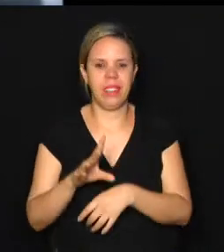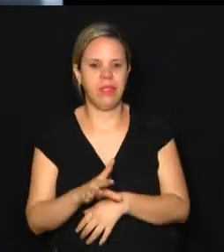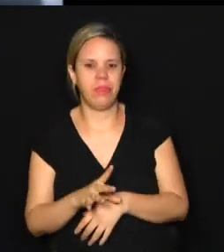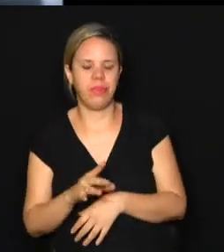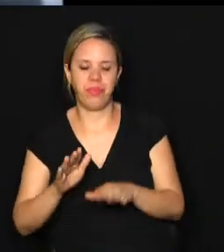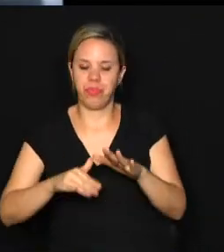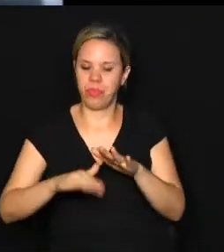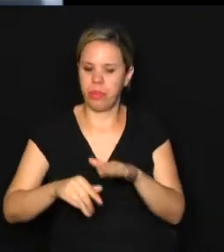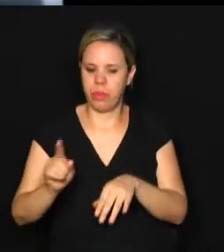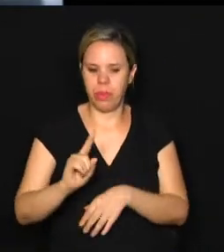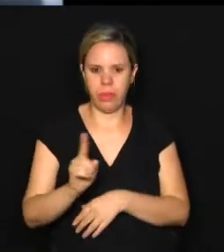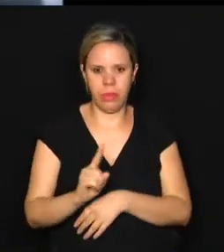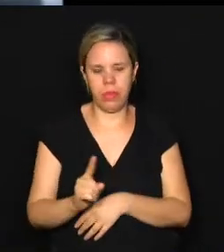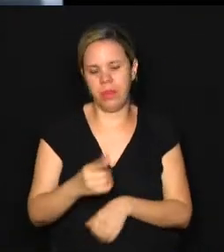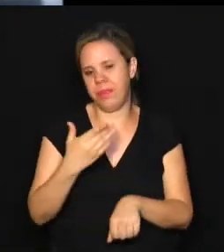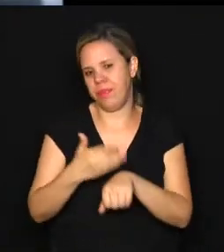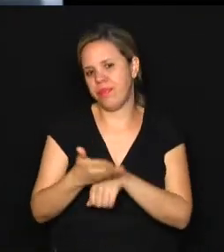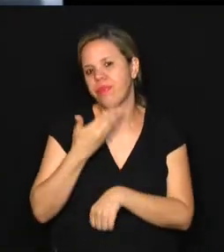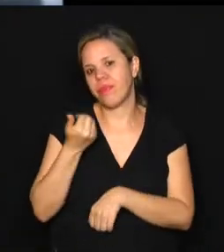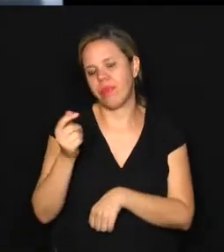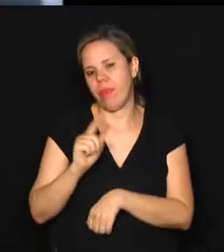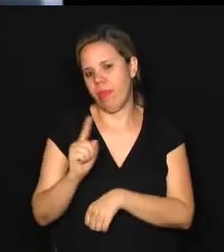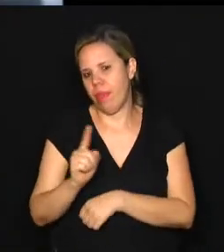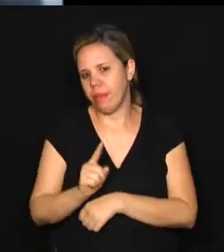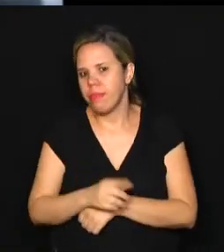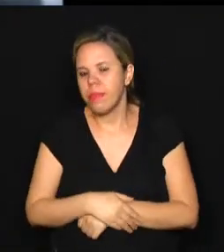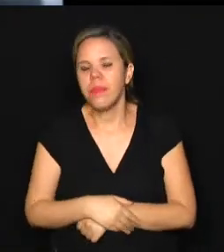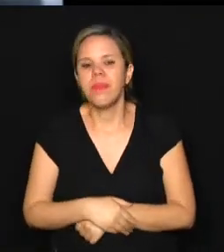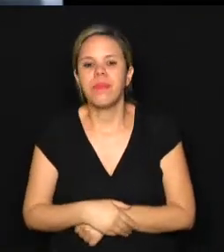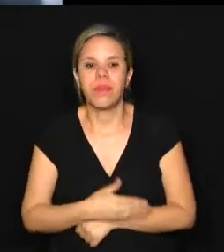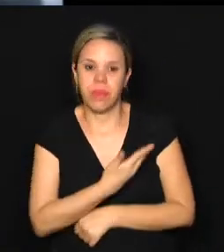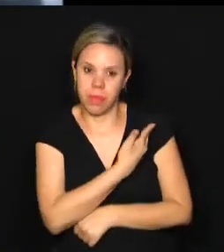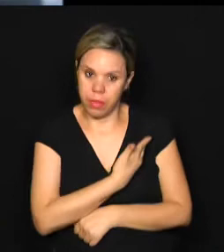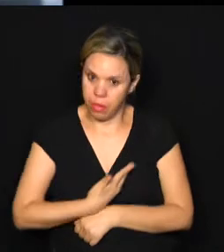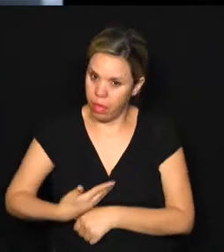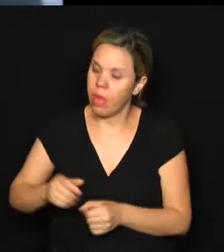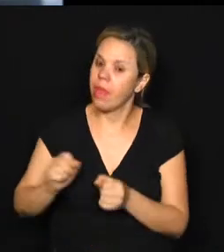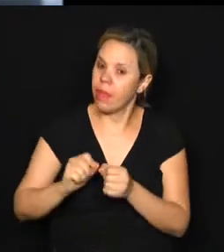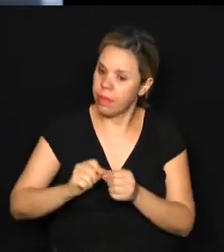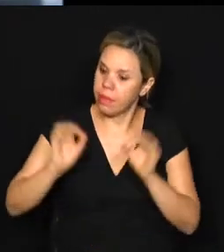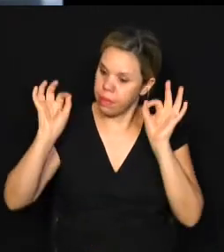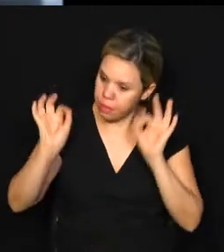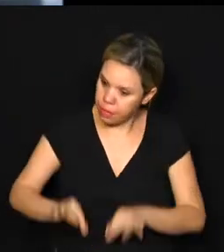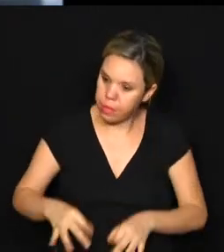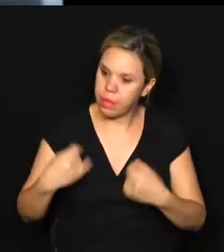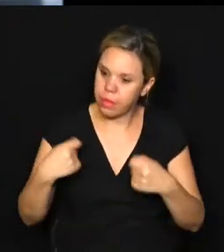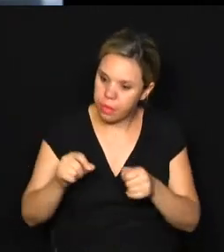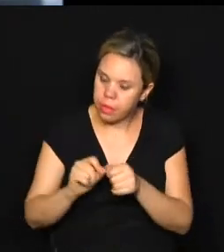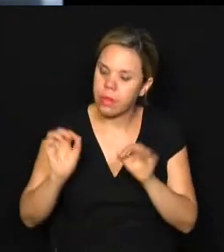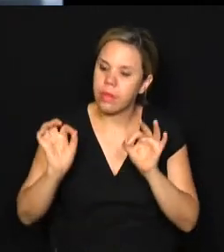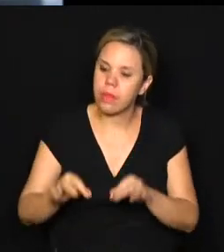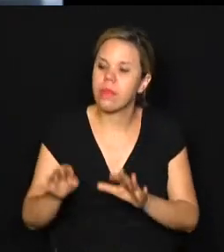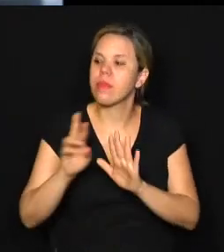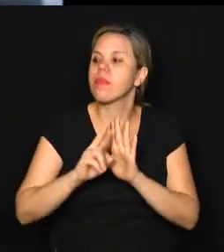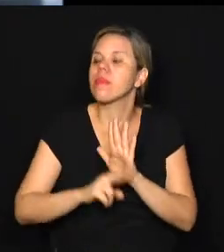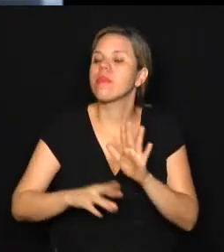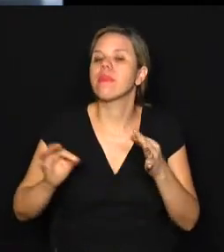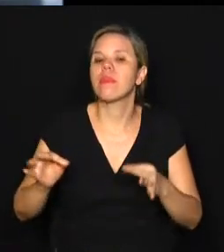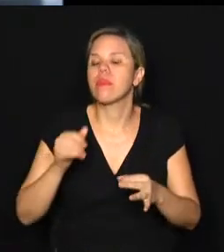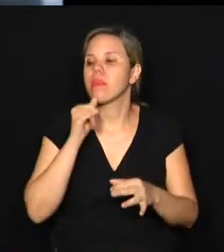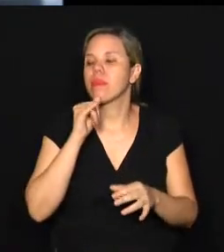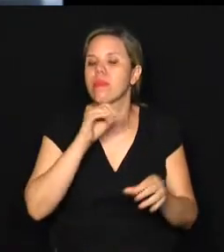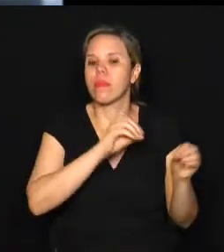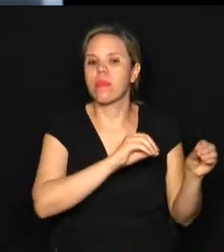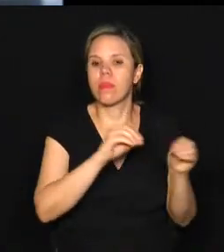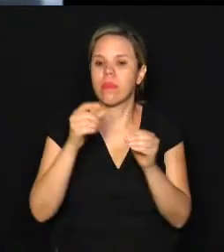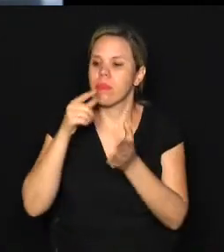barato, ser prático e fácil. O poder público tem que fazer o que é certo. Se tiver que fazer uma transposição do